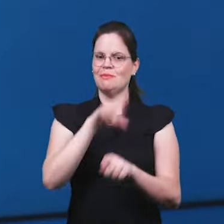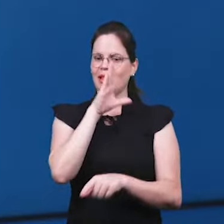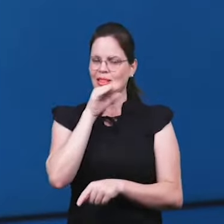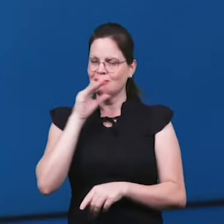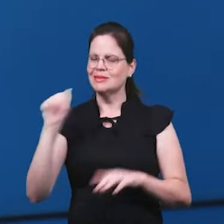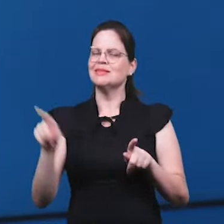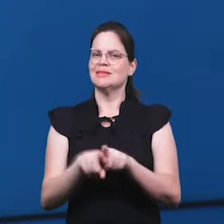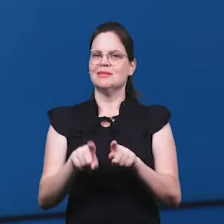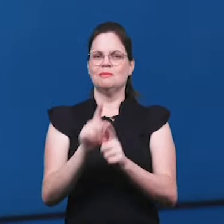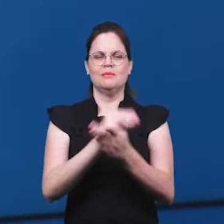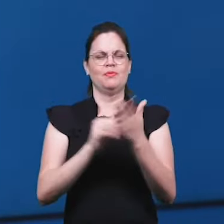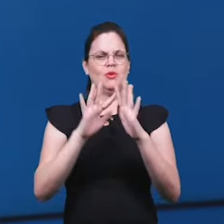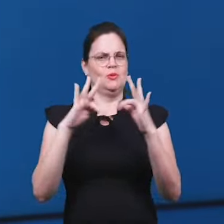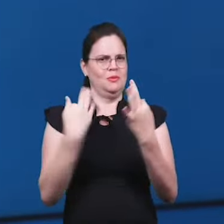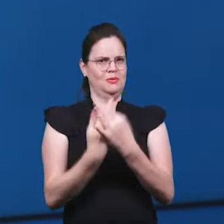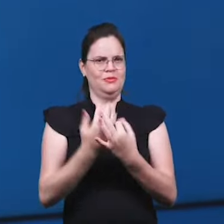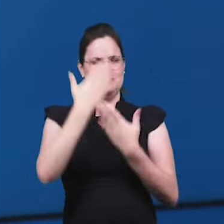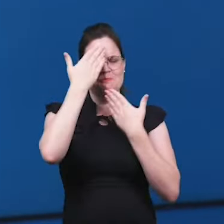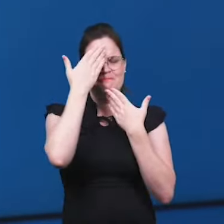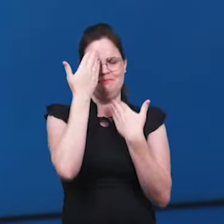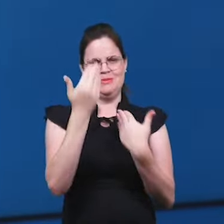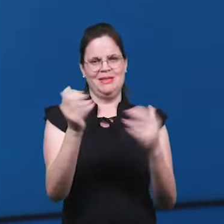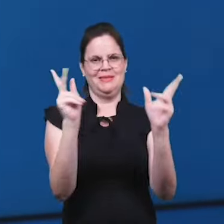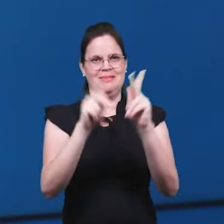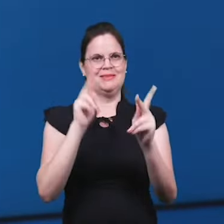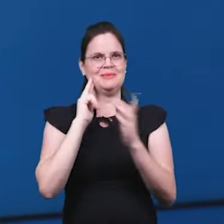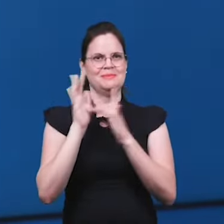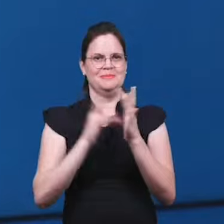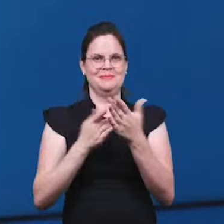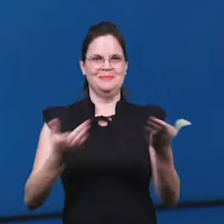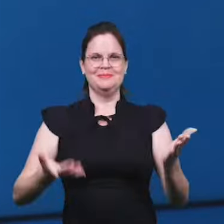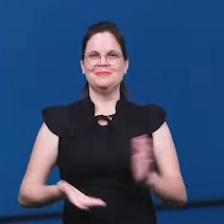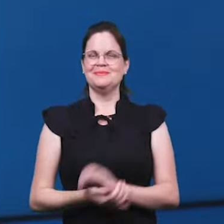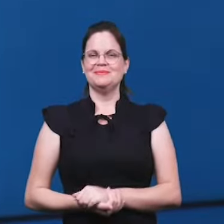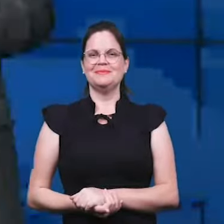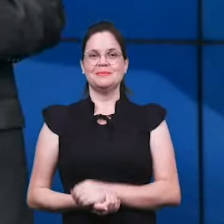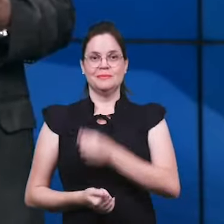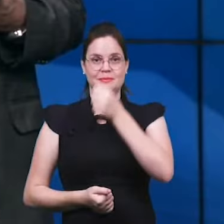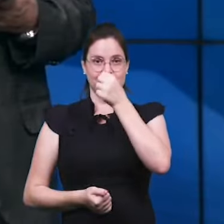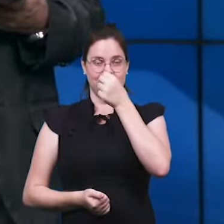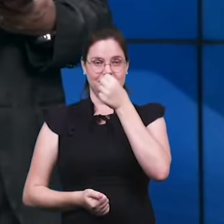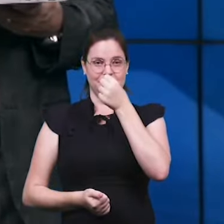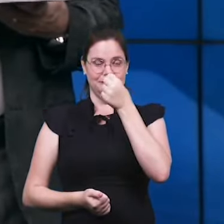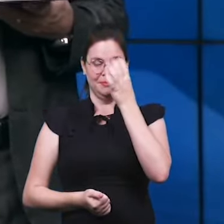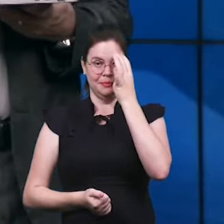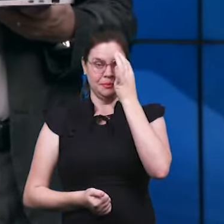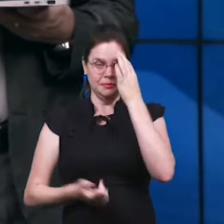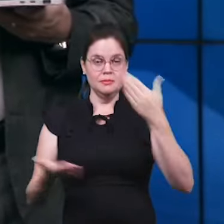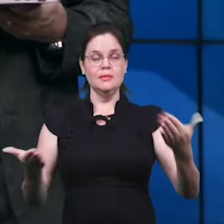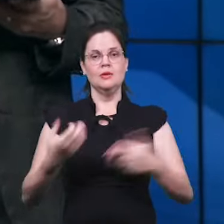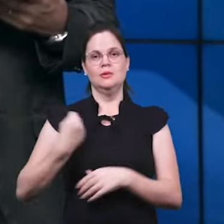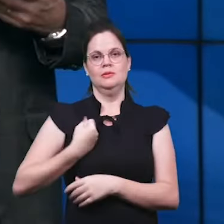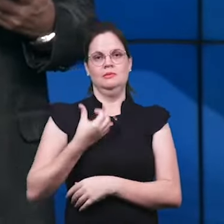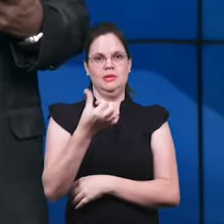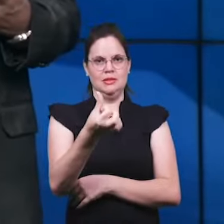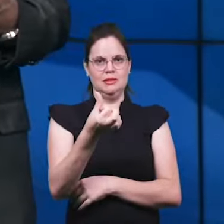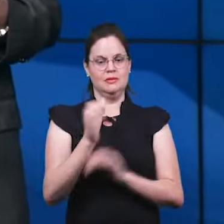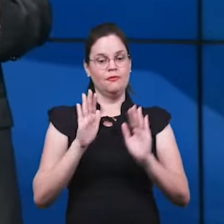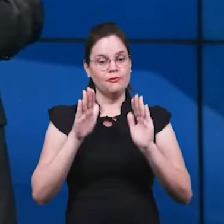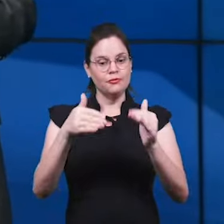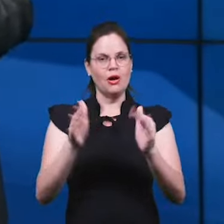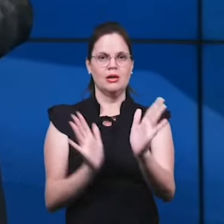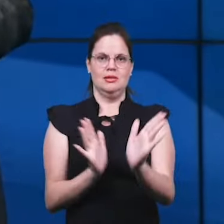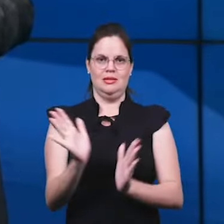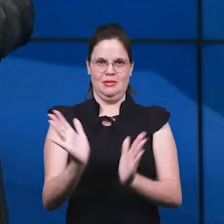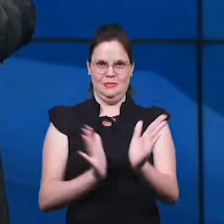lá em Samarcã e toda a sua família. Obrigado. A paz do Senhor Jesus. Muito bem, irmãos, agora a nossa sexta pergunta é para a classe